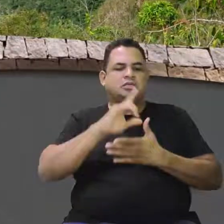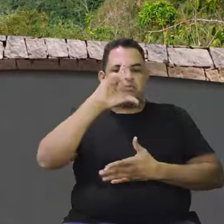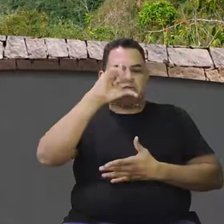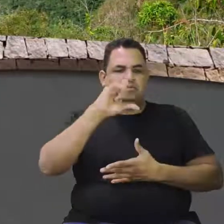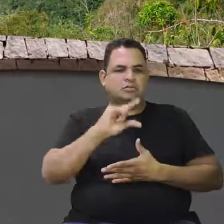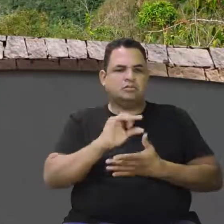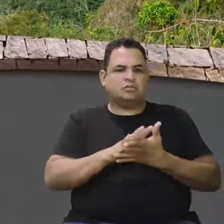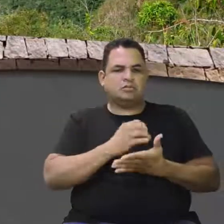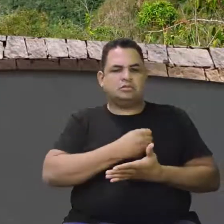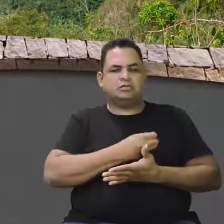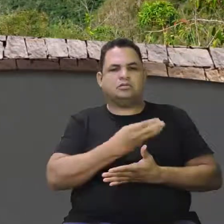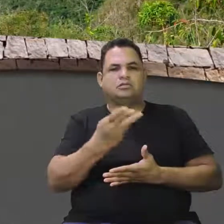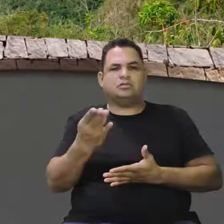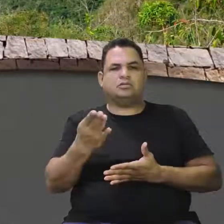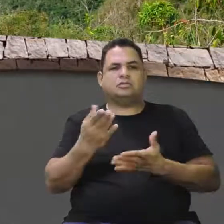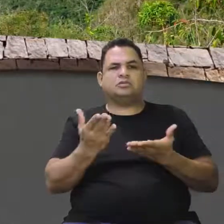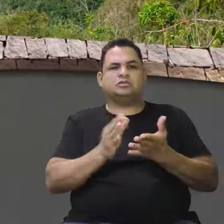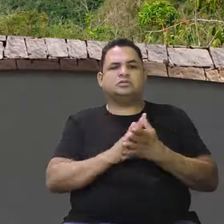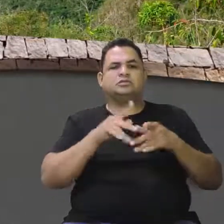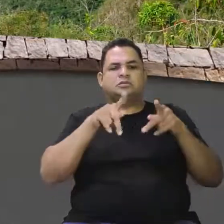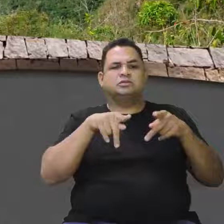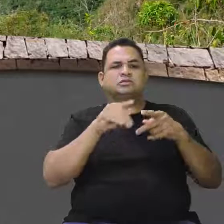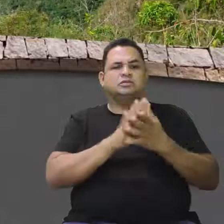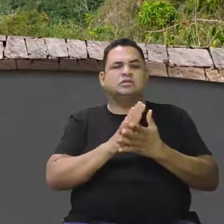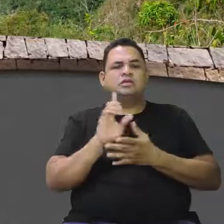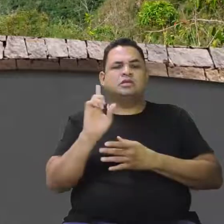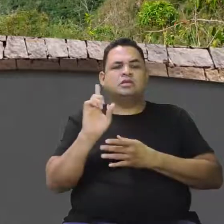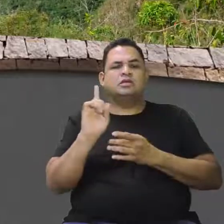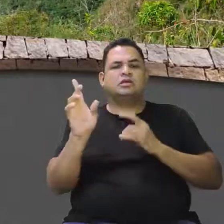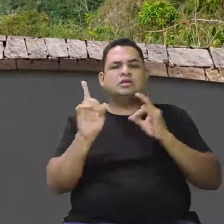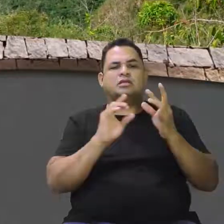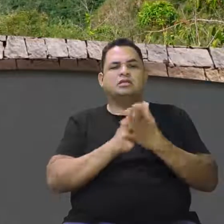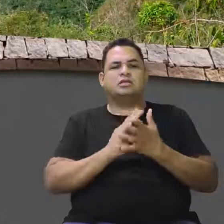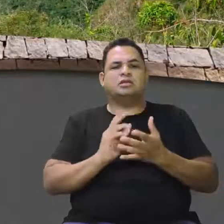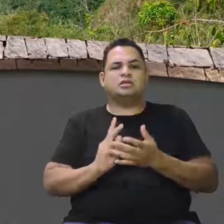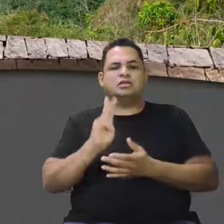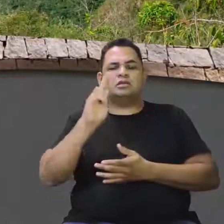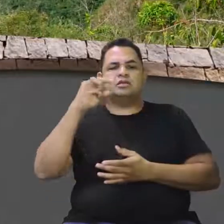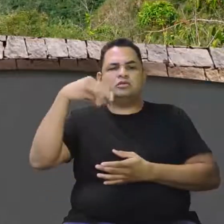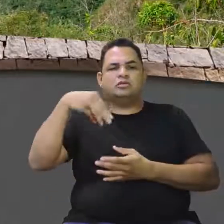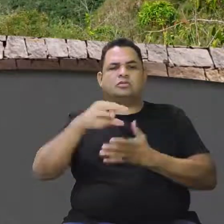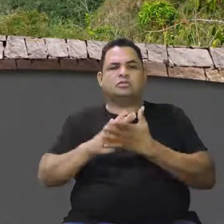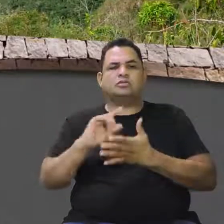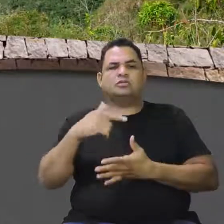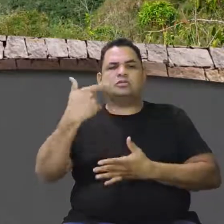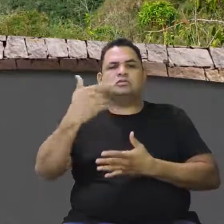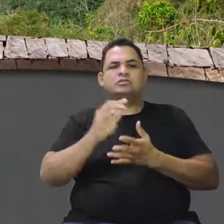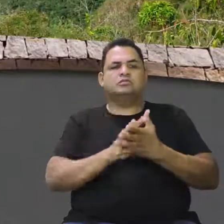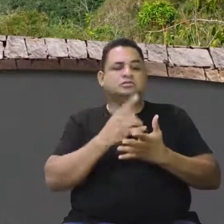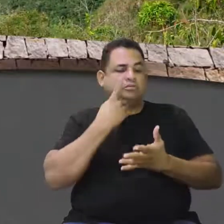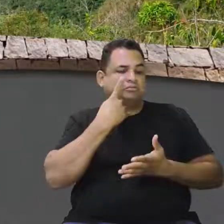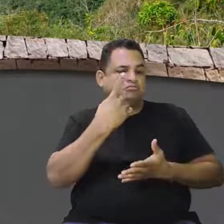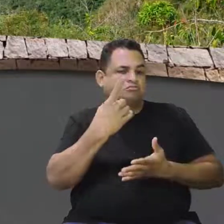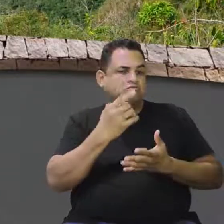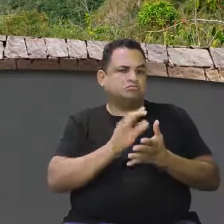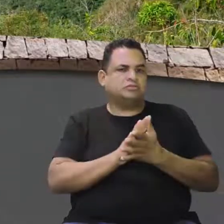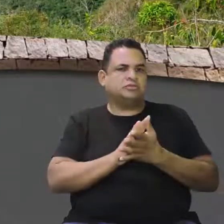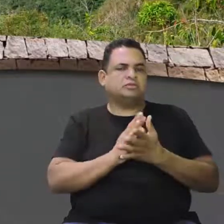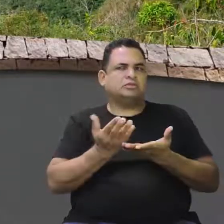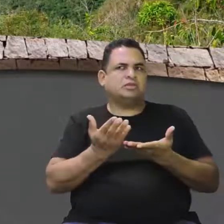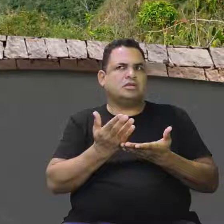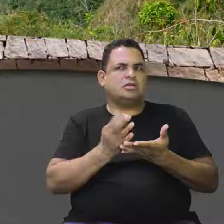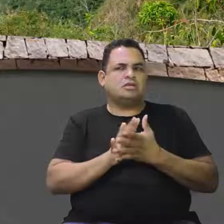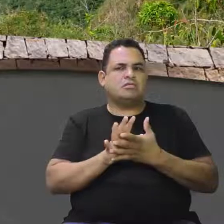quadrado no estado de Rondônia. Mas por que, professor? É só olhar aí para a sua região. Pergunto para você, será que